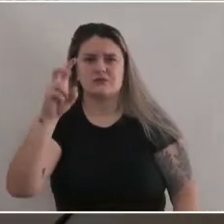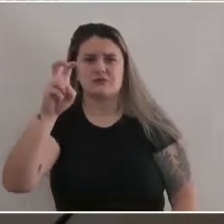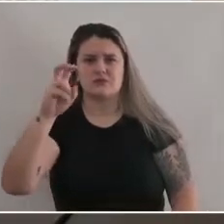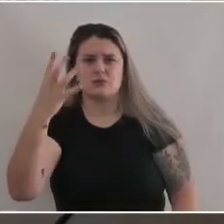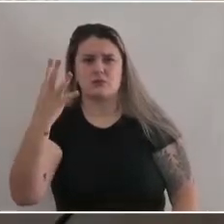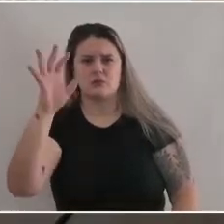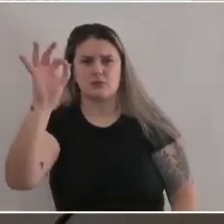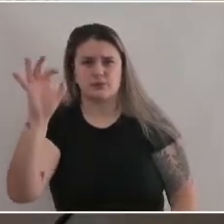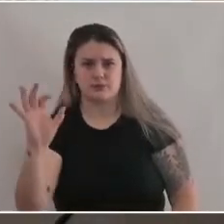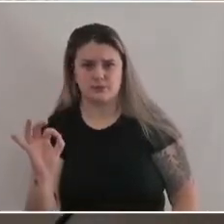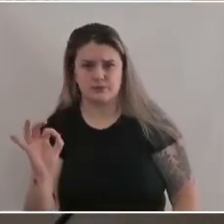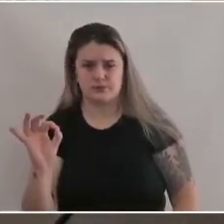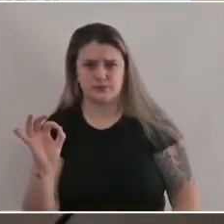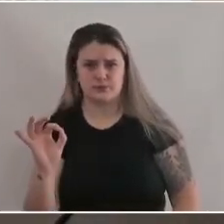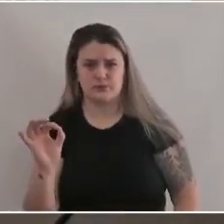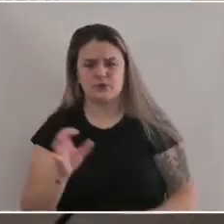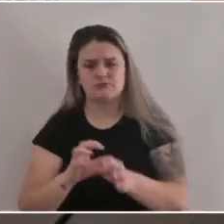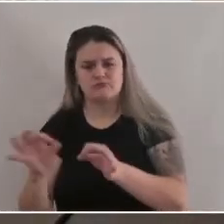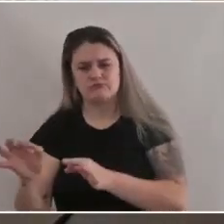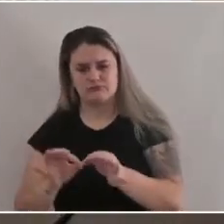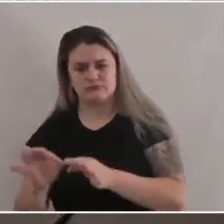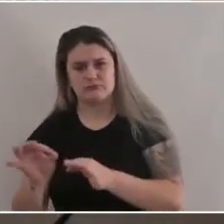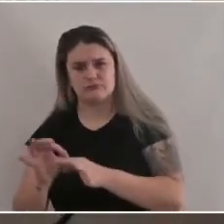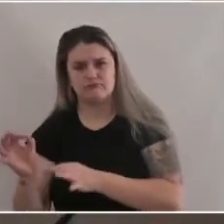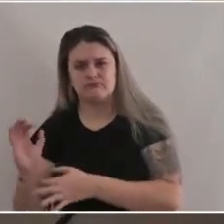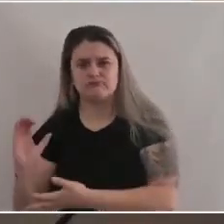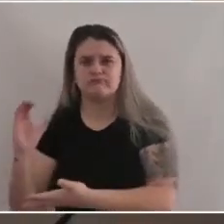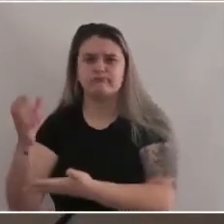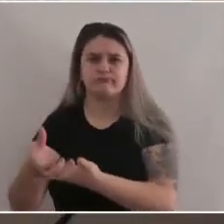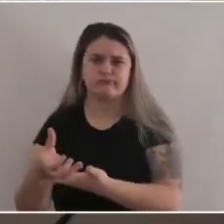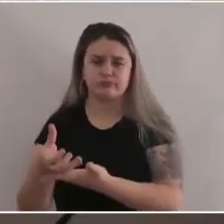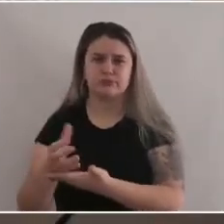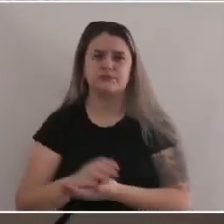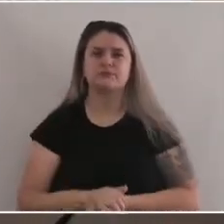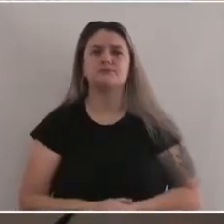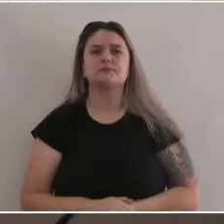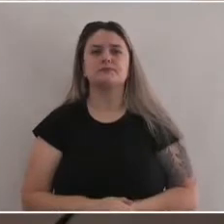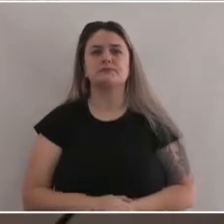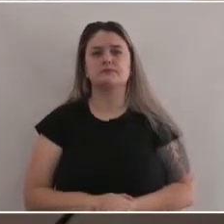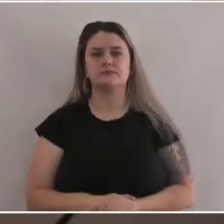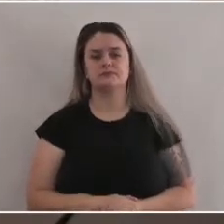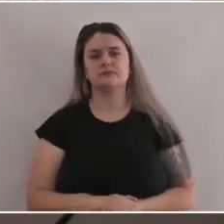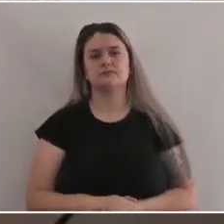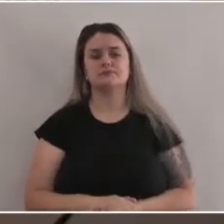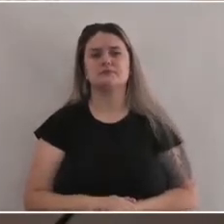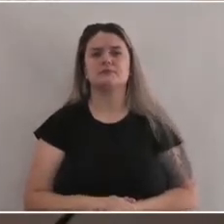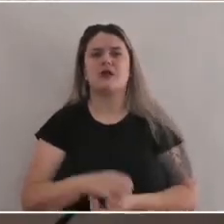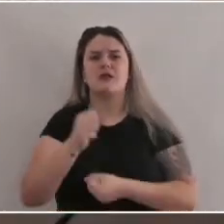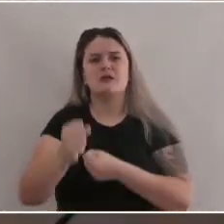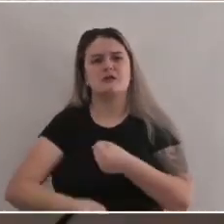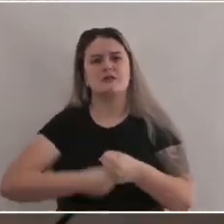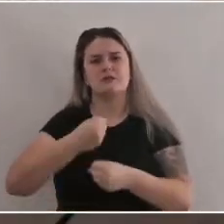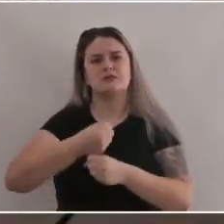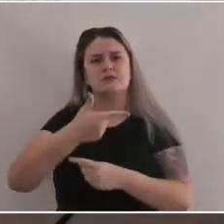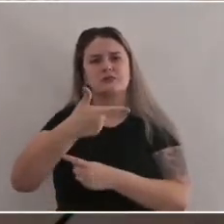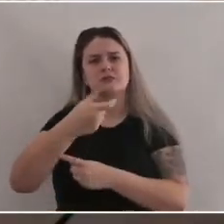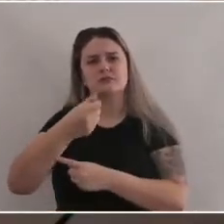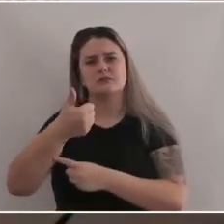45,54%. Do orçamento foi devolvido para o Executivo. Em